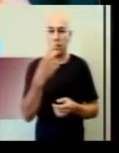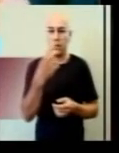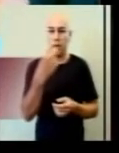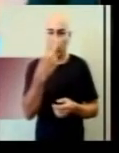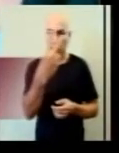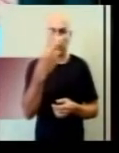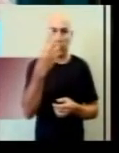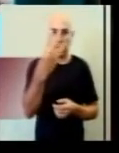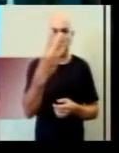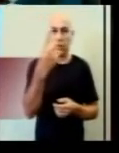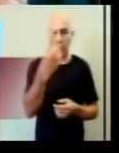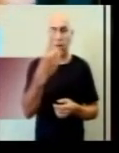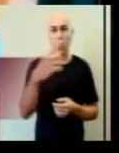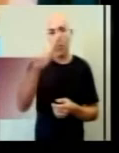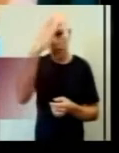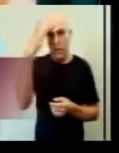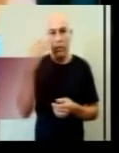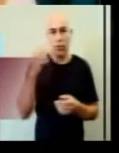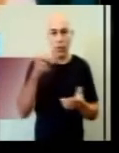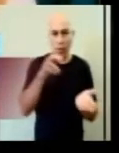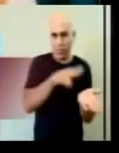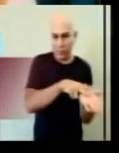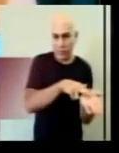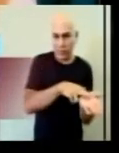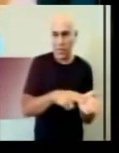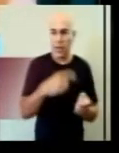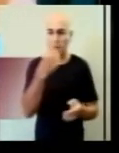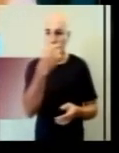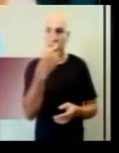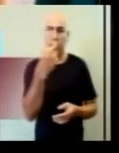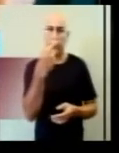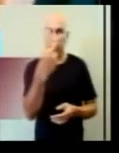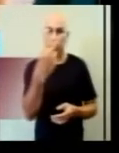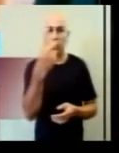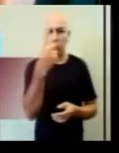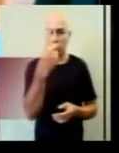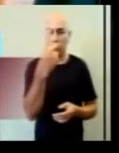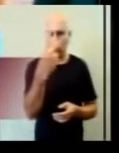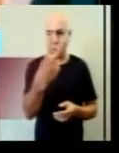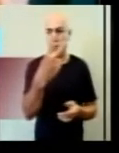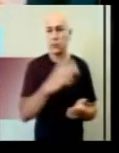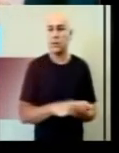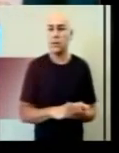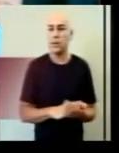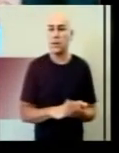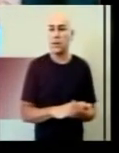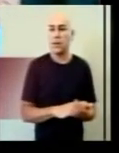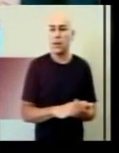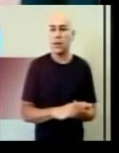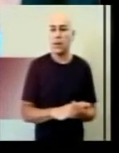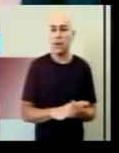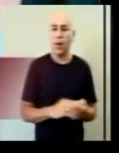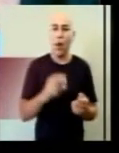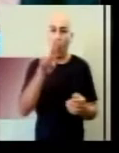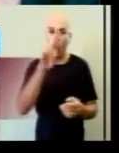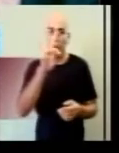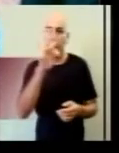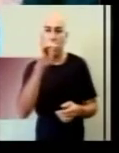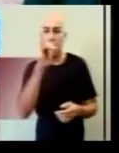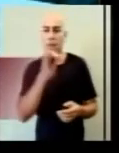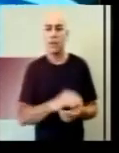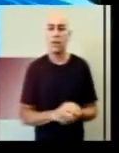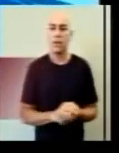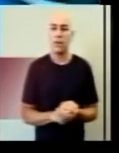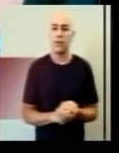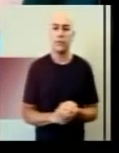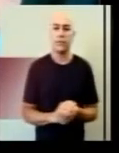231 pacientes internados, sendo que 112 deles estão em UTIs.